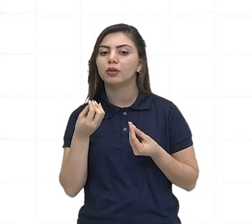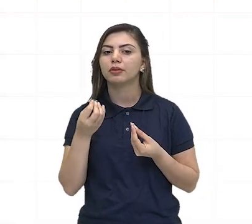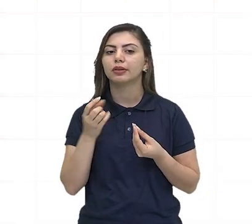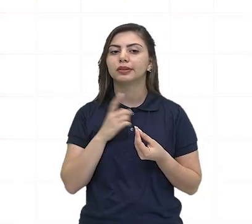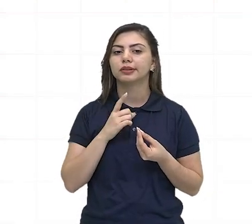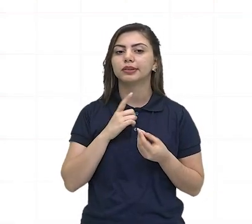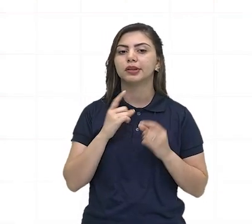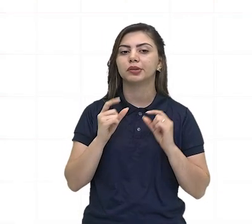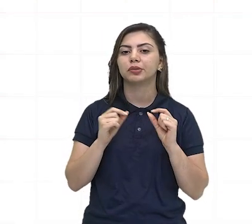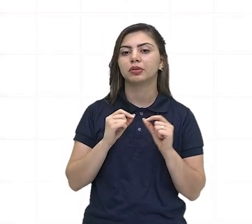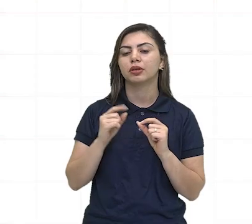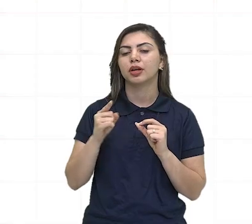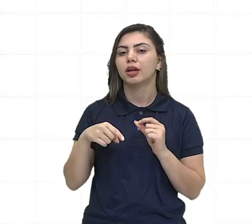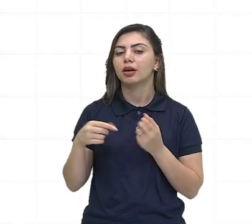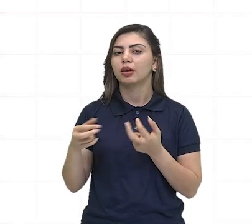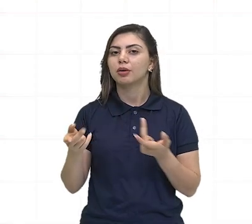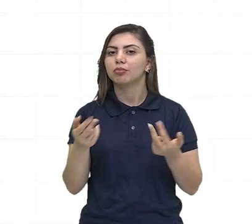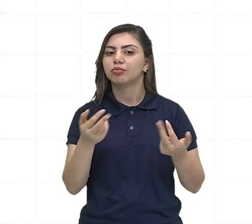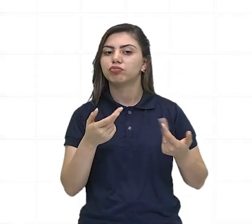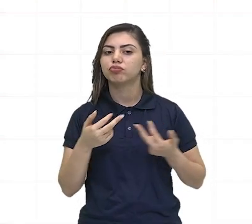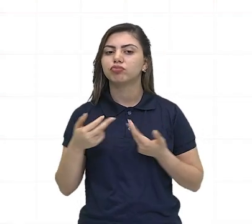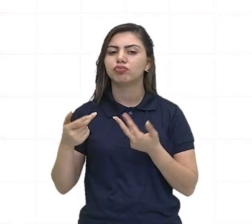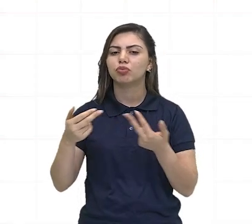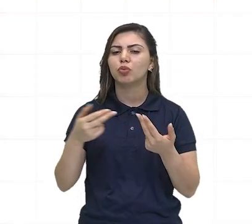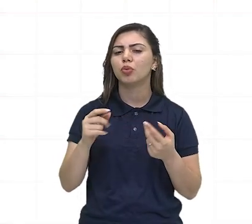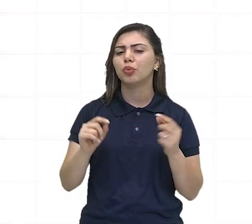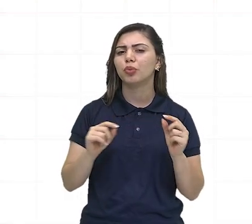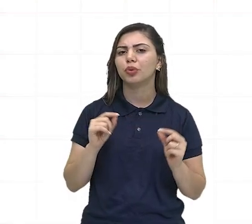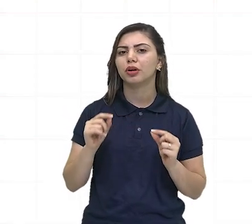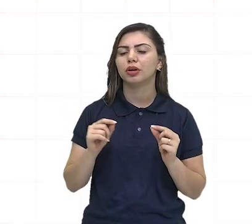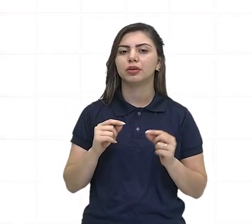compartilham algo em comum. Então,